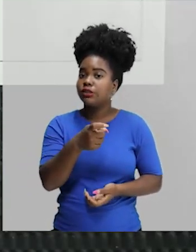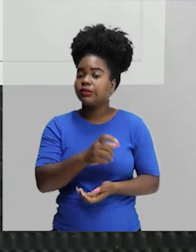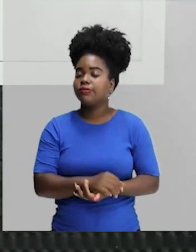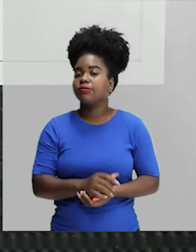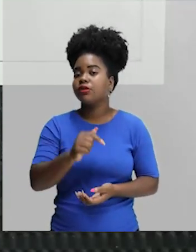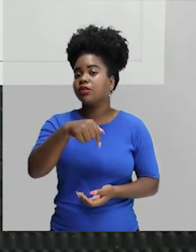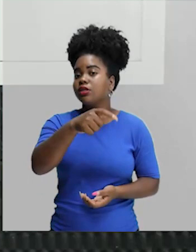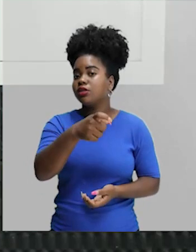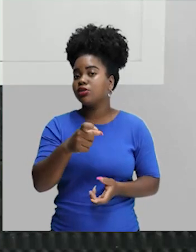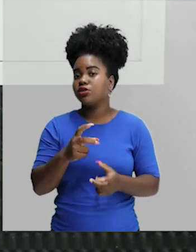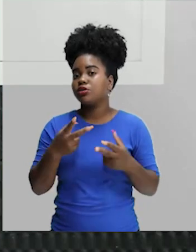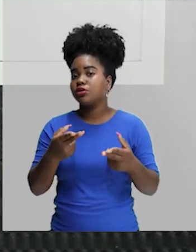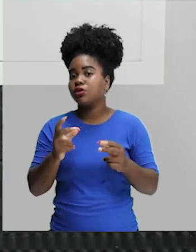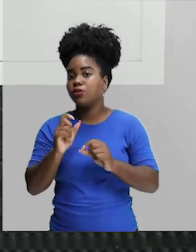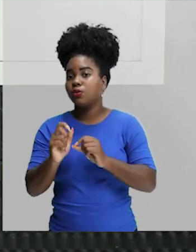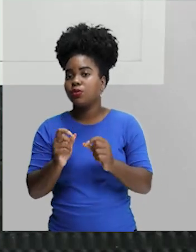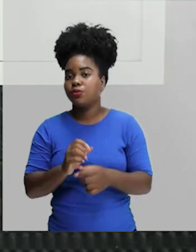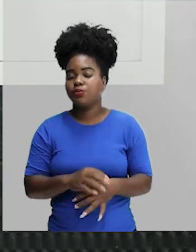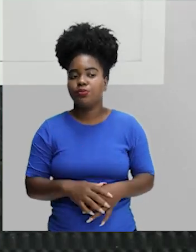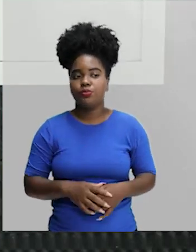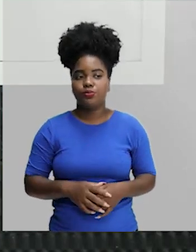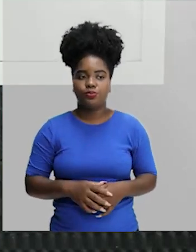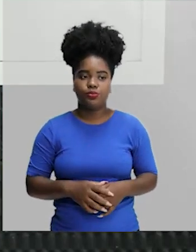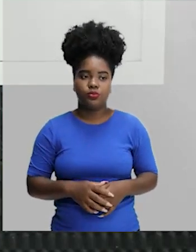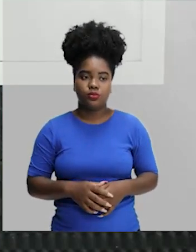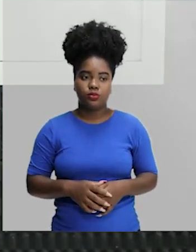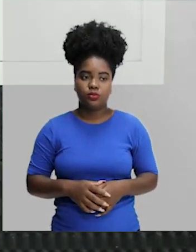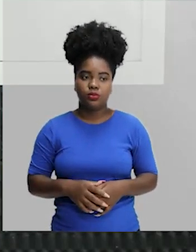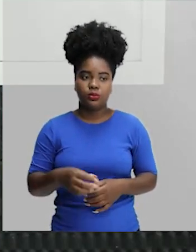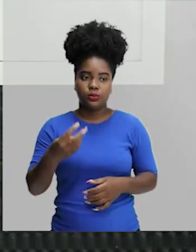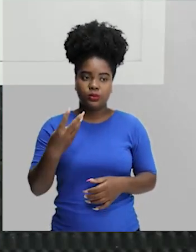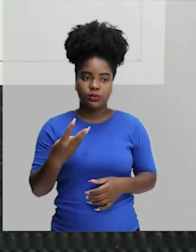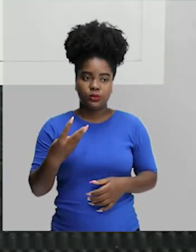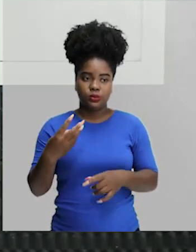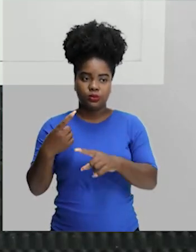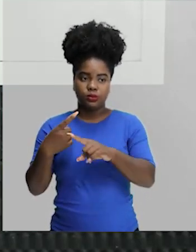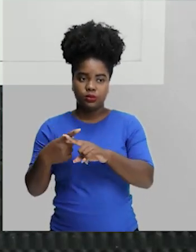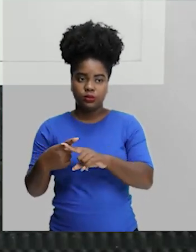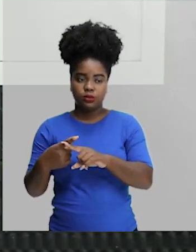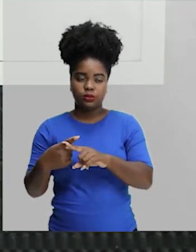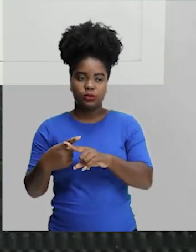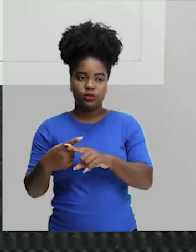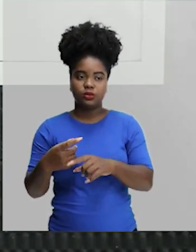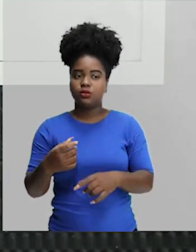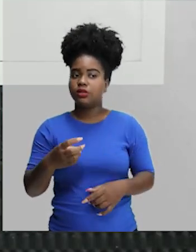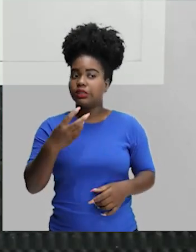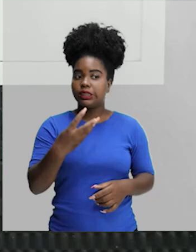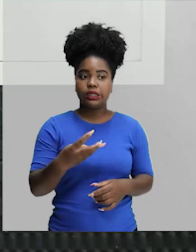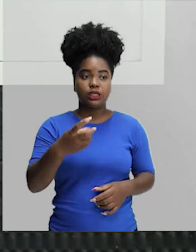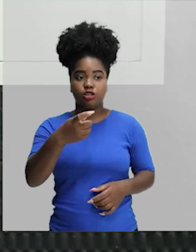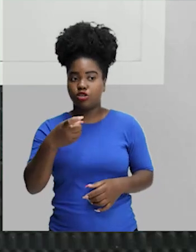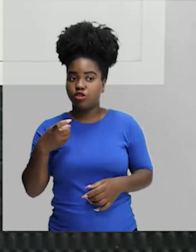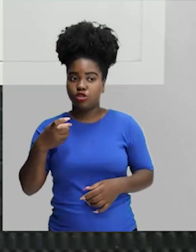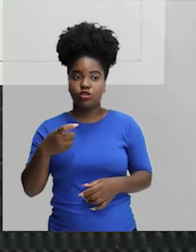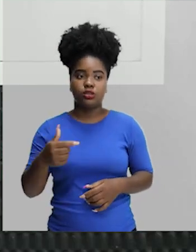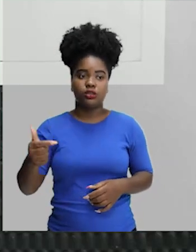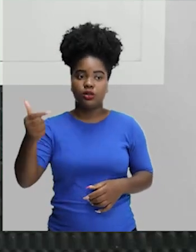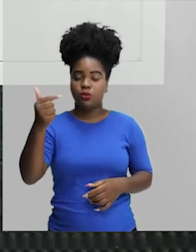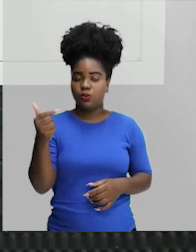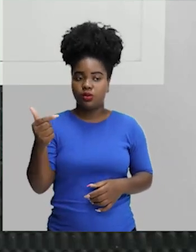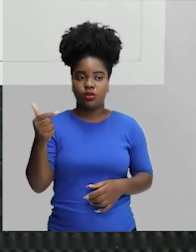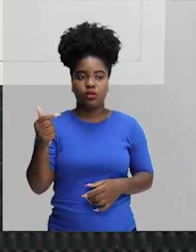Meu QX vai ser igual a 3x ao quadrado mais x